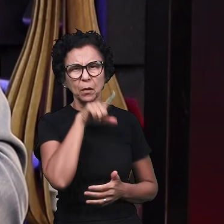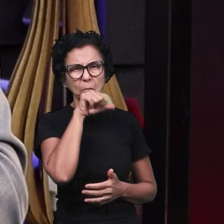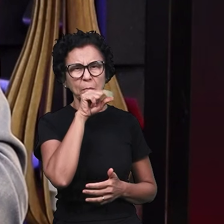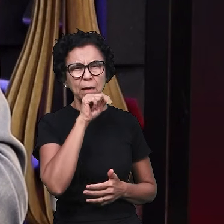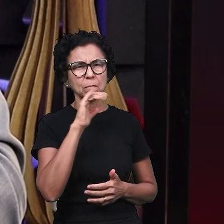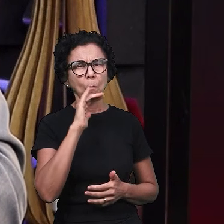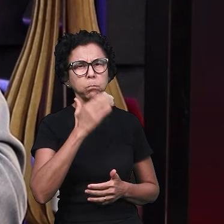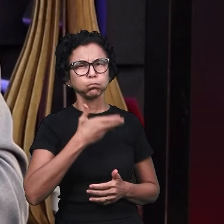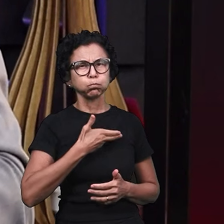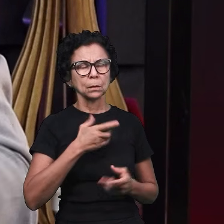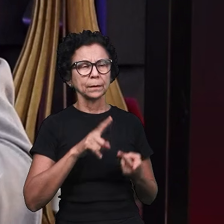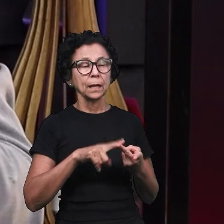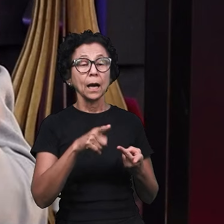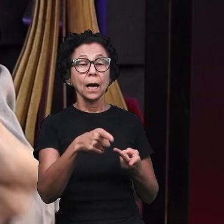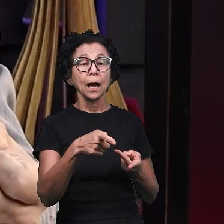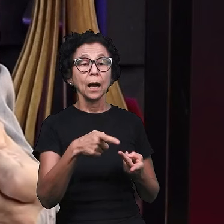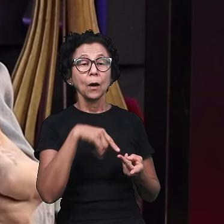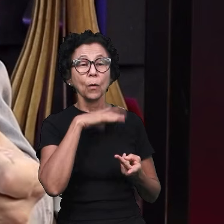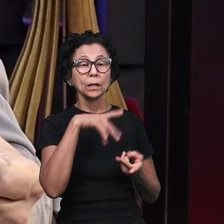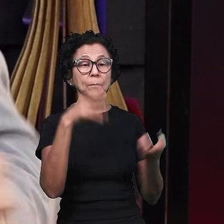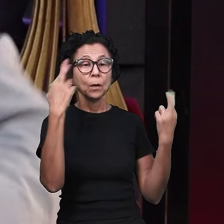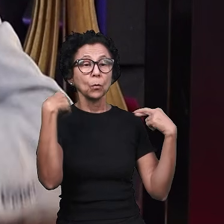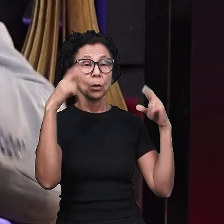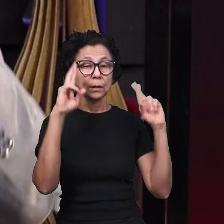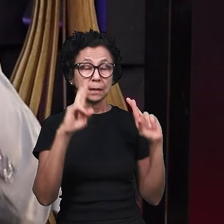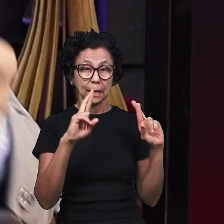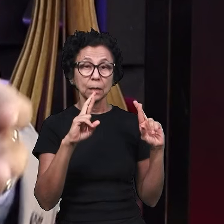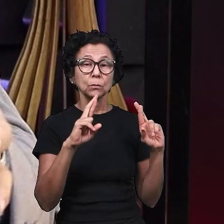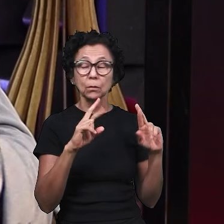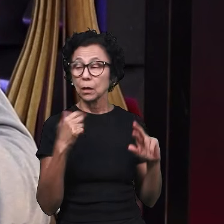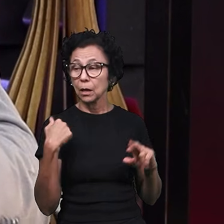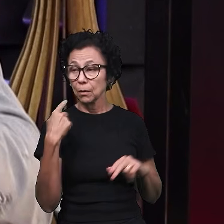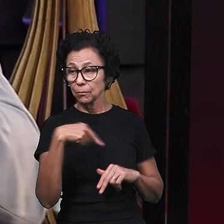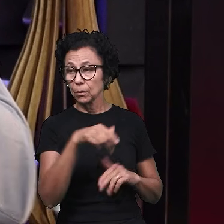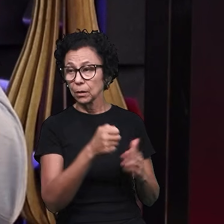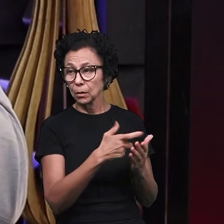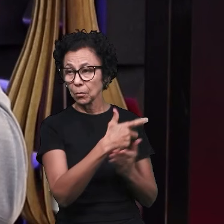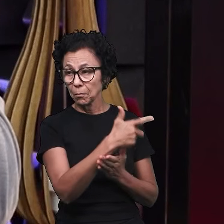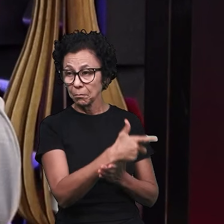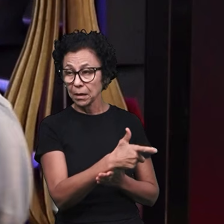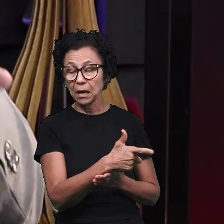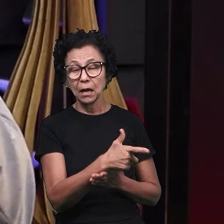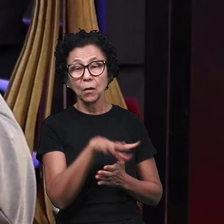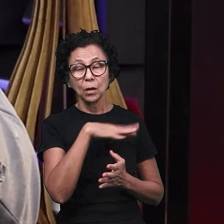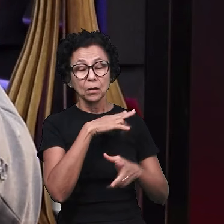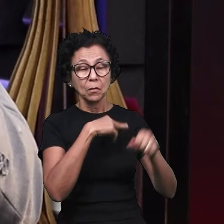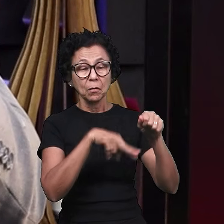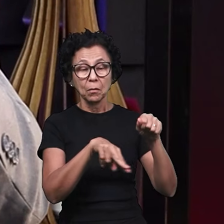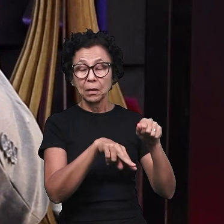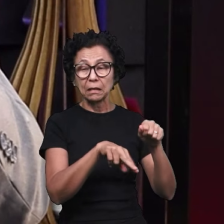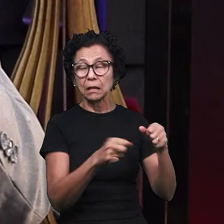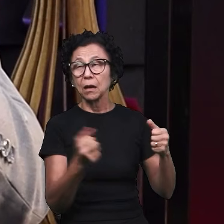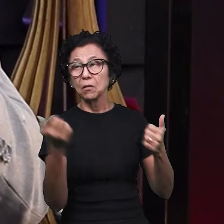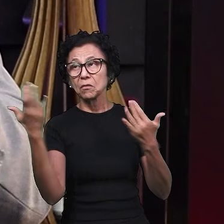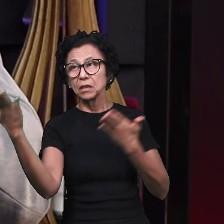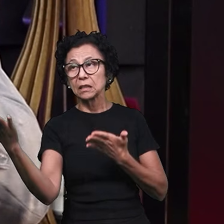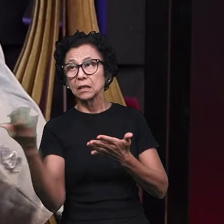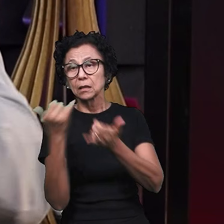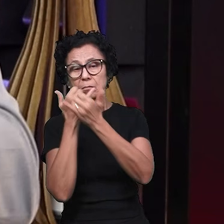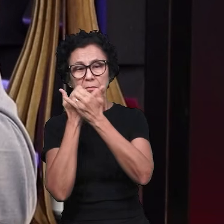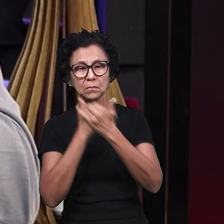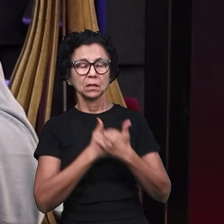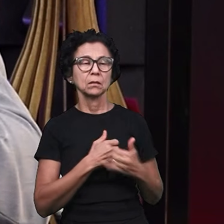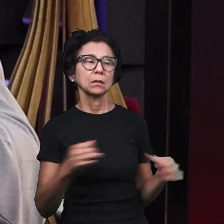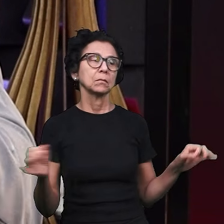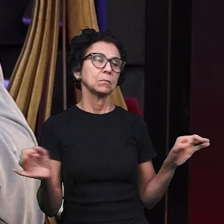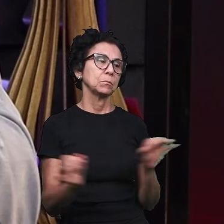oferta aqui, vou comprar a pombinha aqui, vou comprar o cordeiro aqui, vou sacrificar, os meus pecados estão